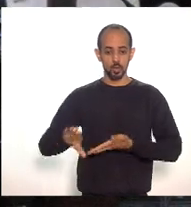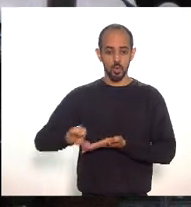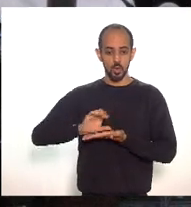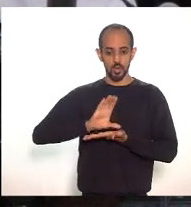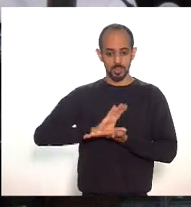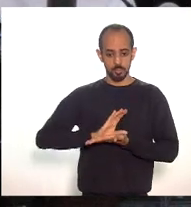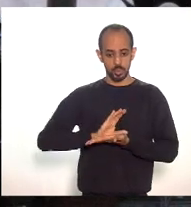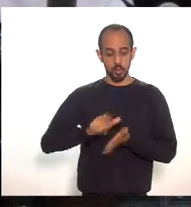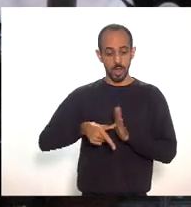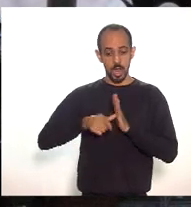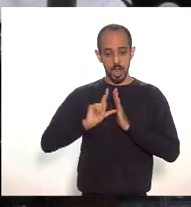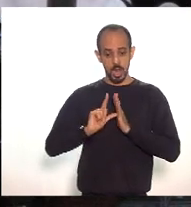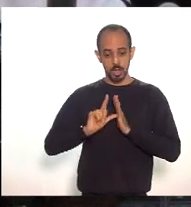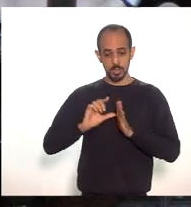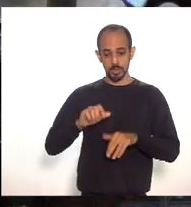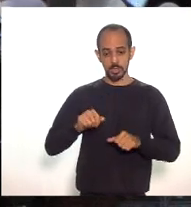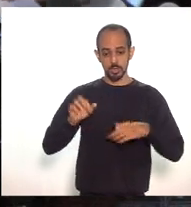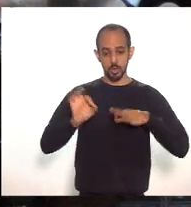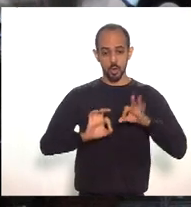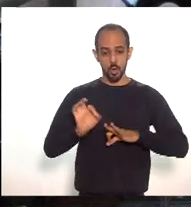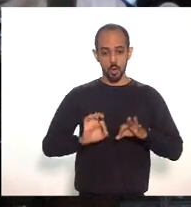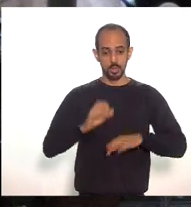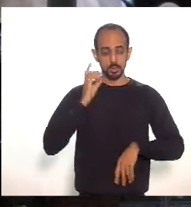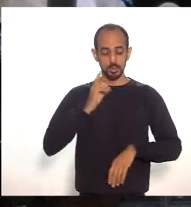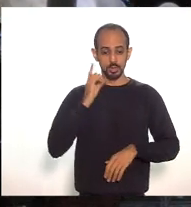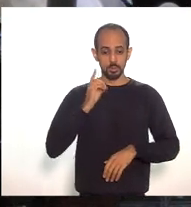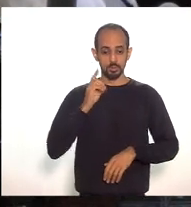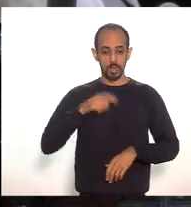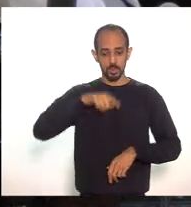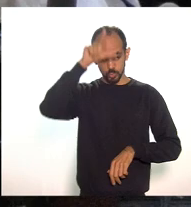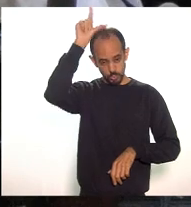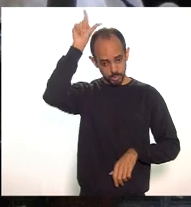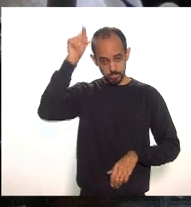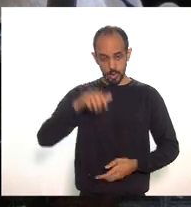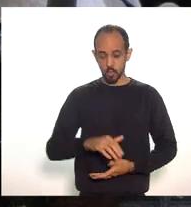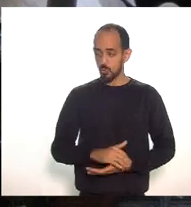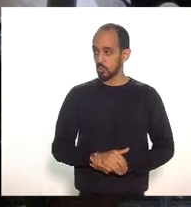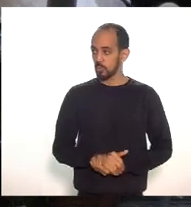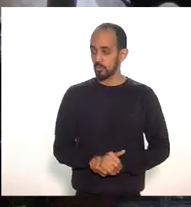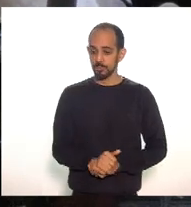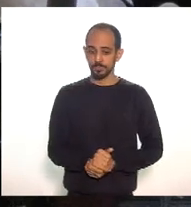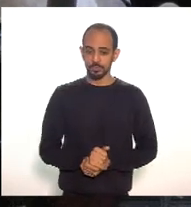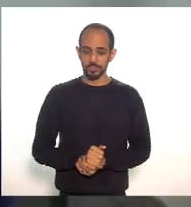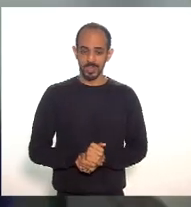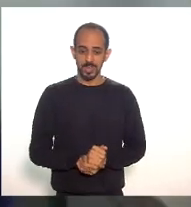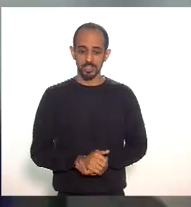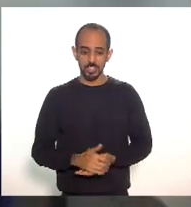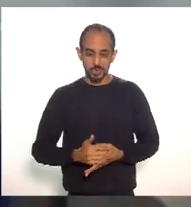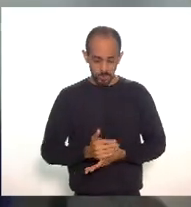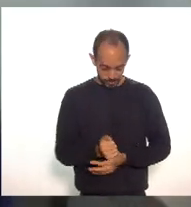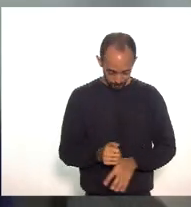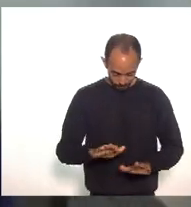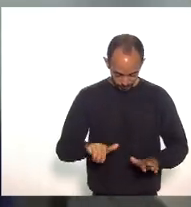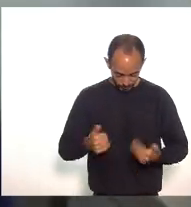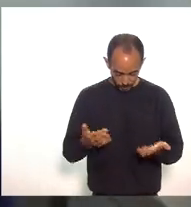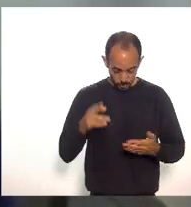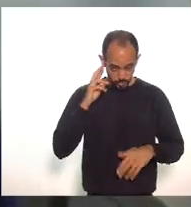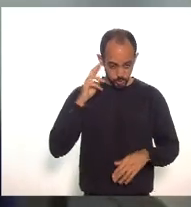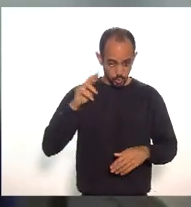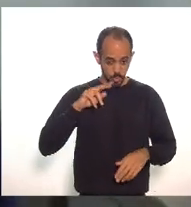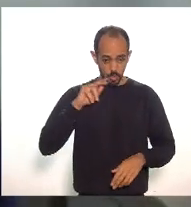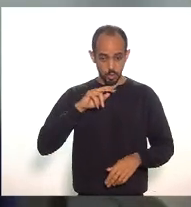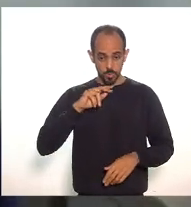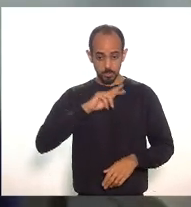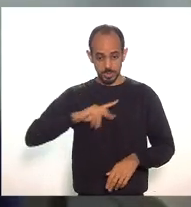de colhermos pareceres questão de ordem do deputado Luiz Paulo e esse projeto